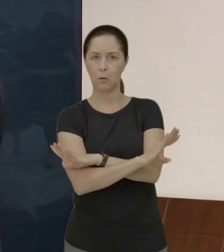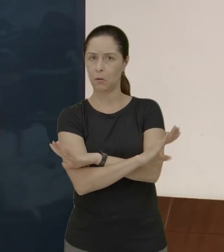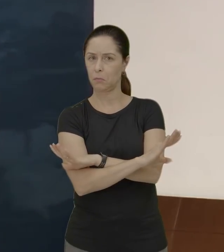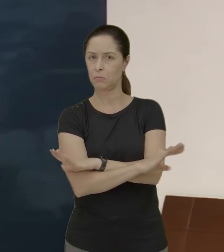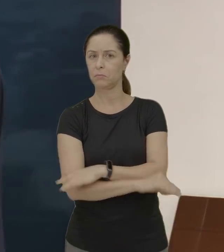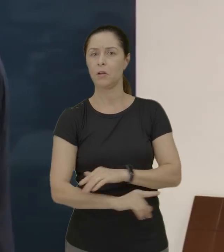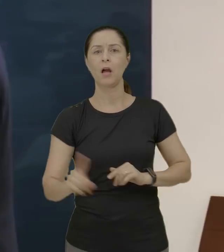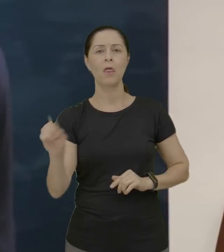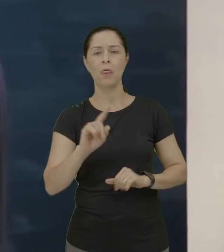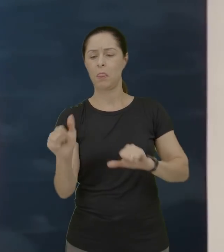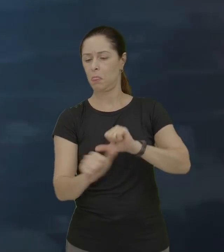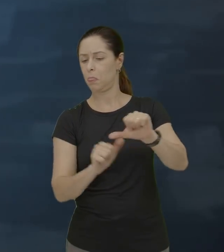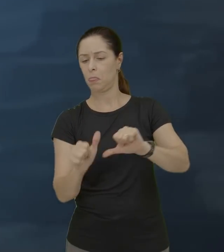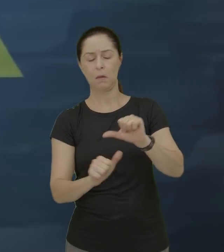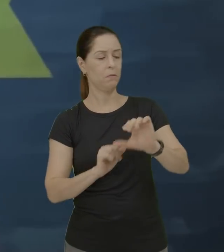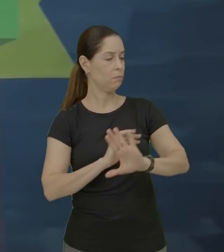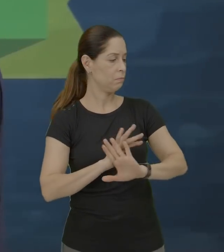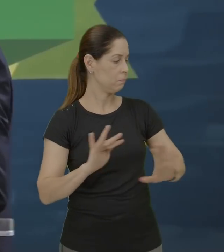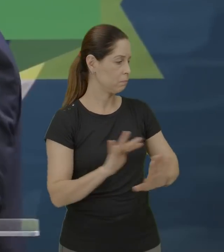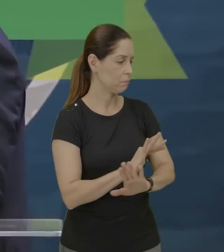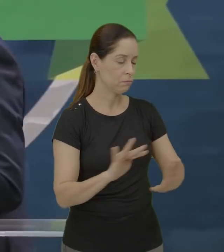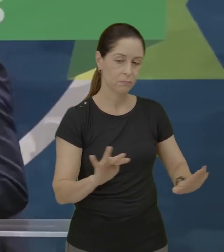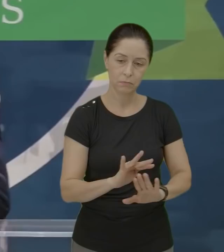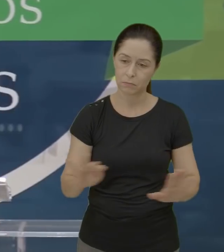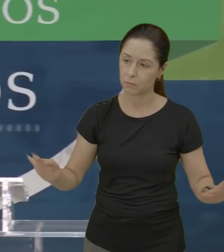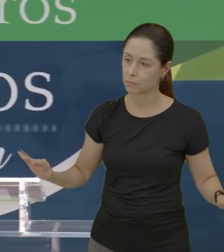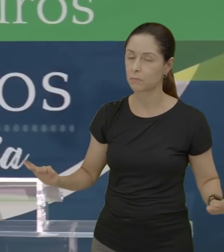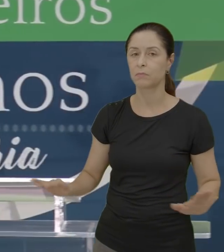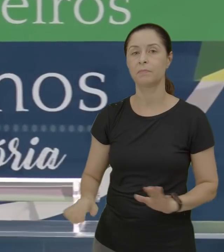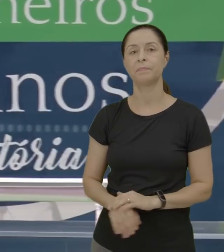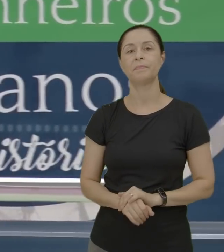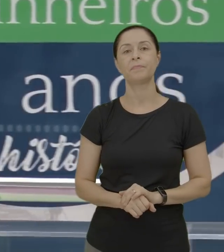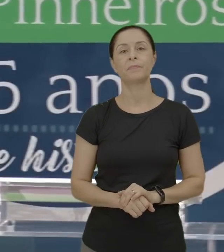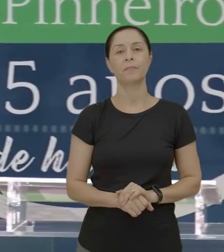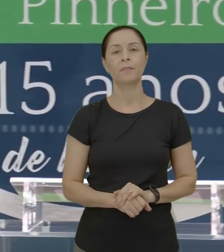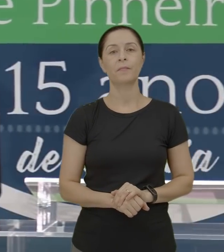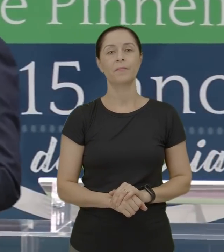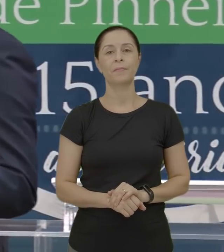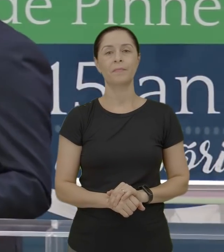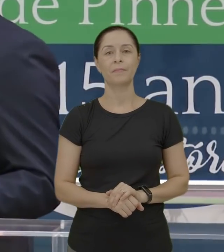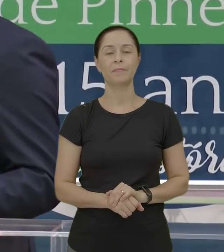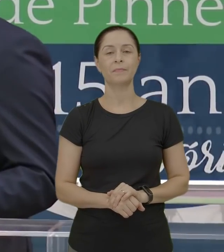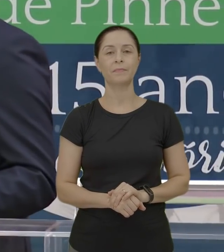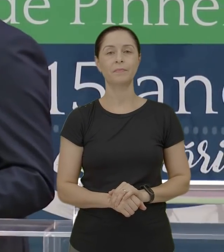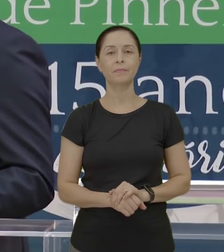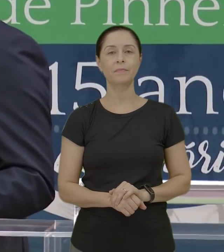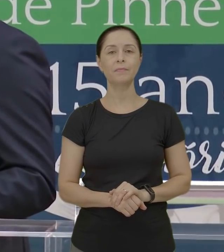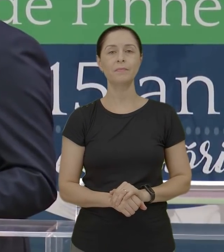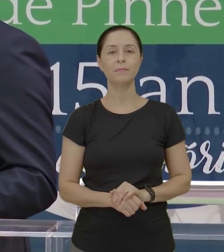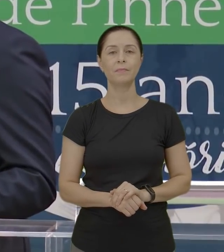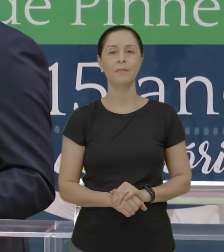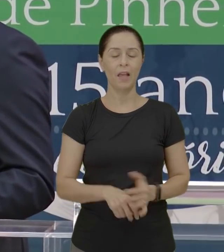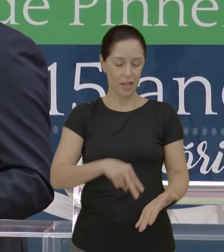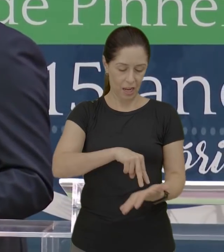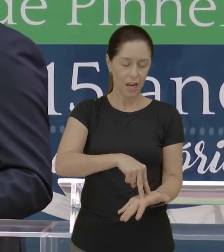mais, não volta atrás mais, não vira casaca mais, não desfaz mais o negócio, entendeu?